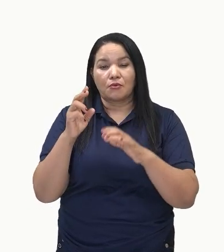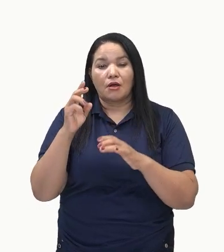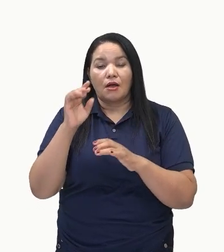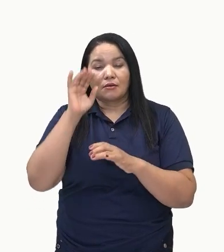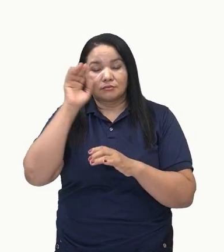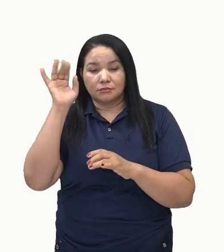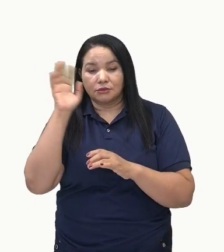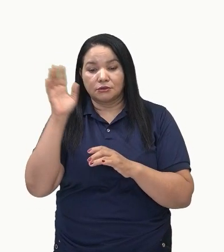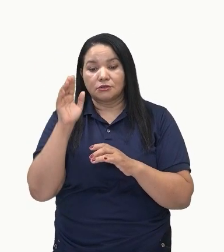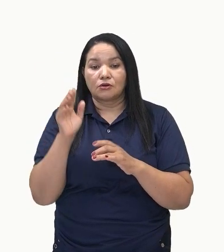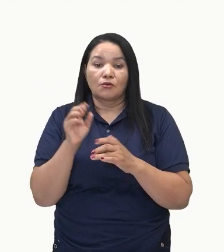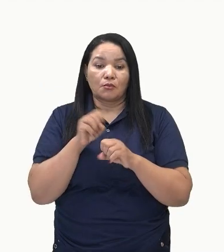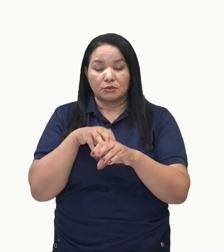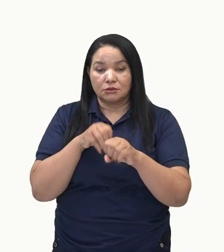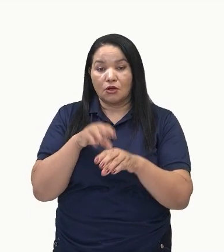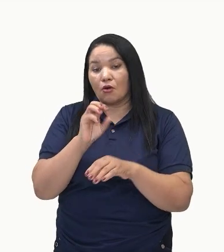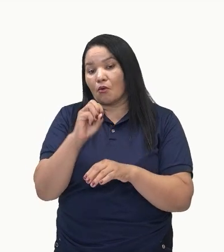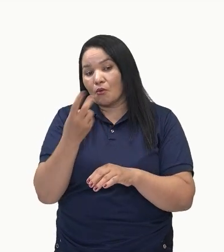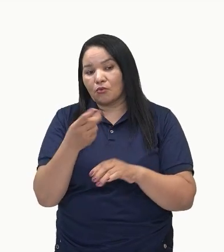trabalho. Tá certo?